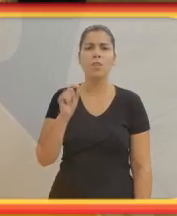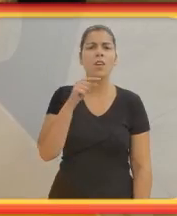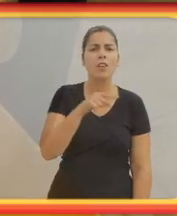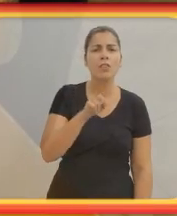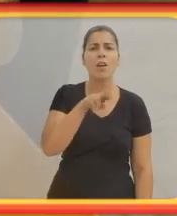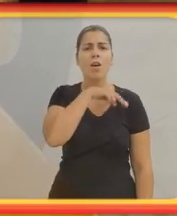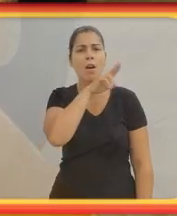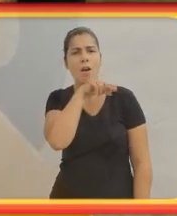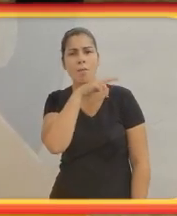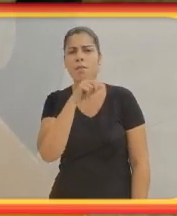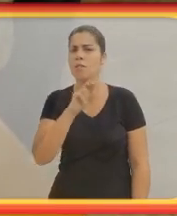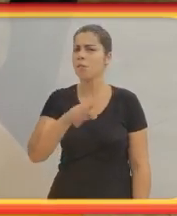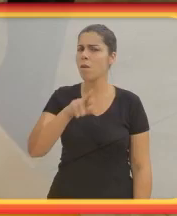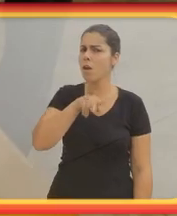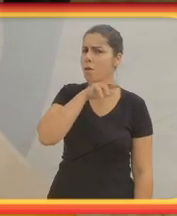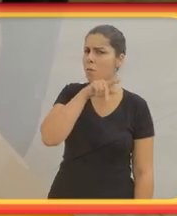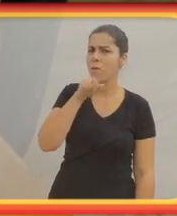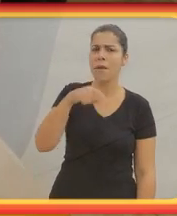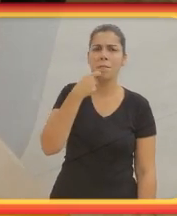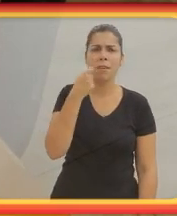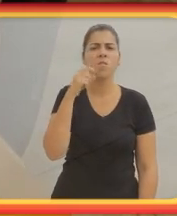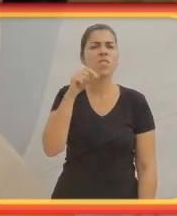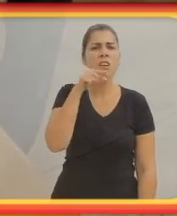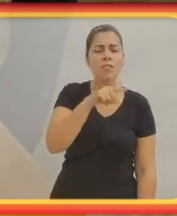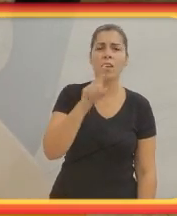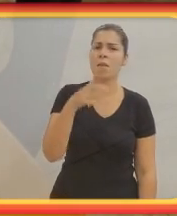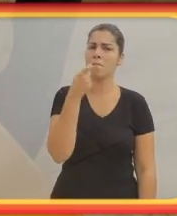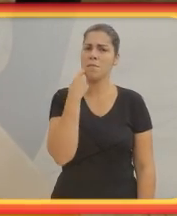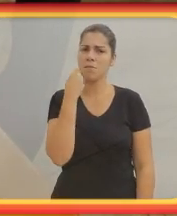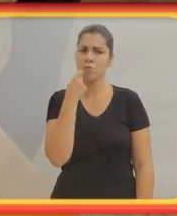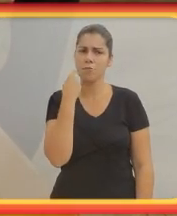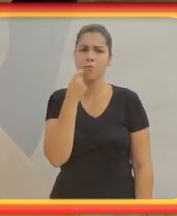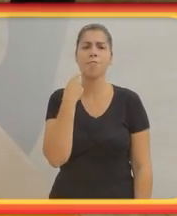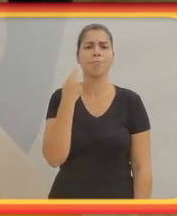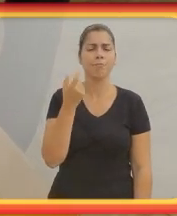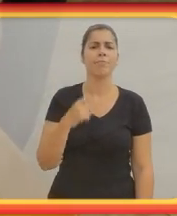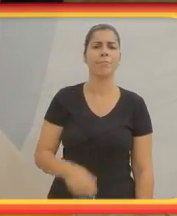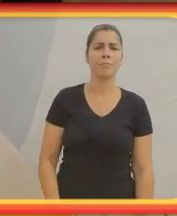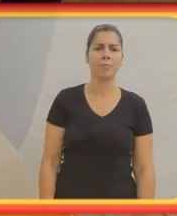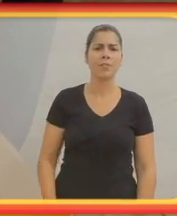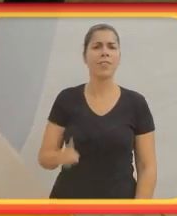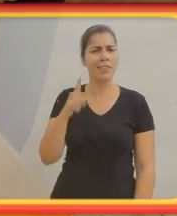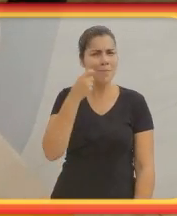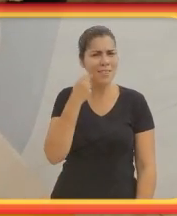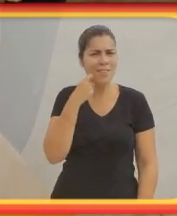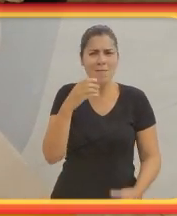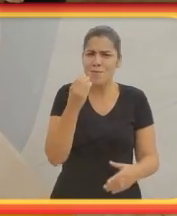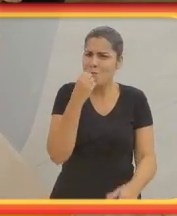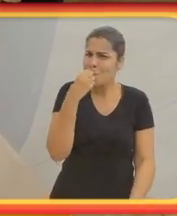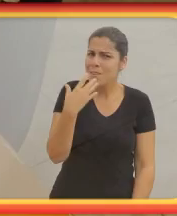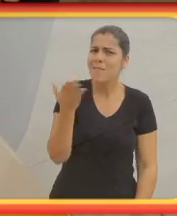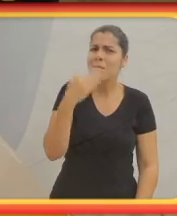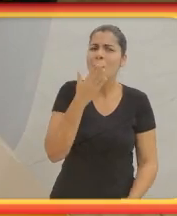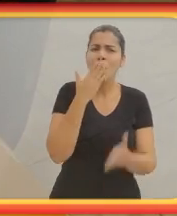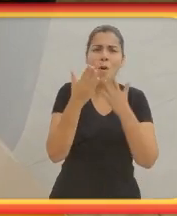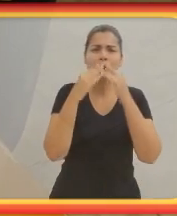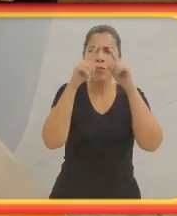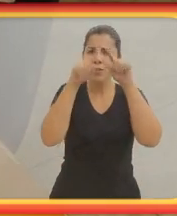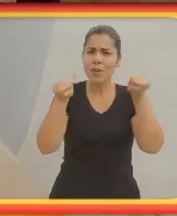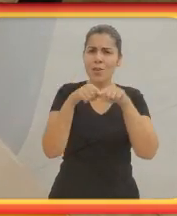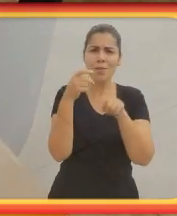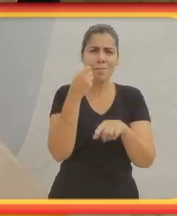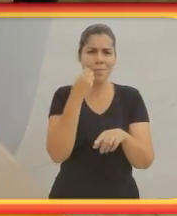O que é isso? Cobra? Não, é um peixe. O que é isso? Um peixe.